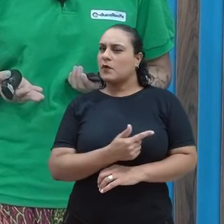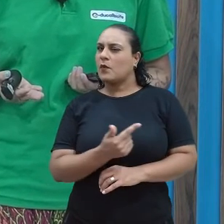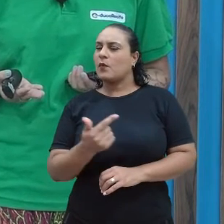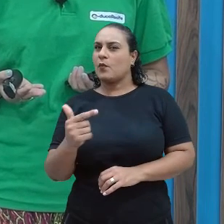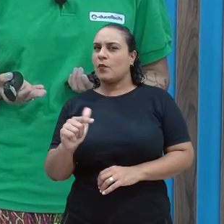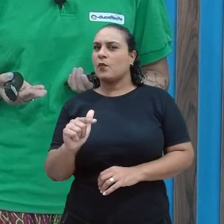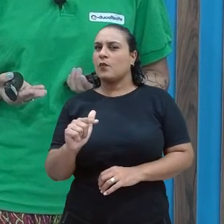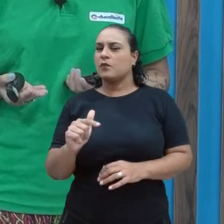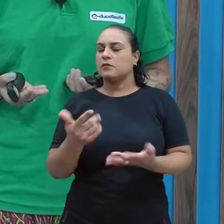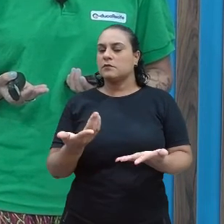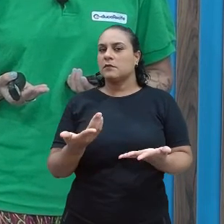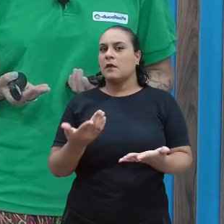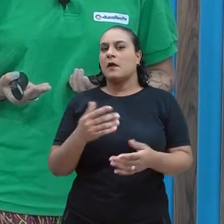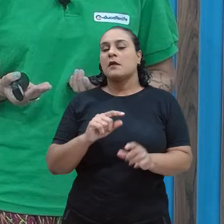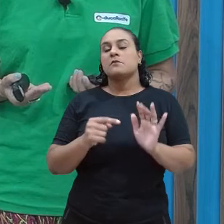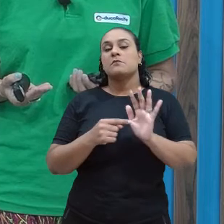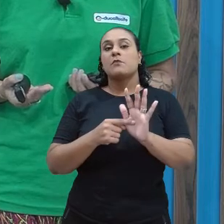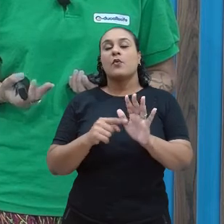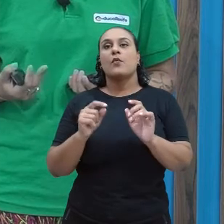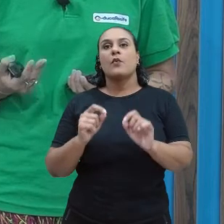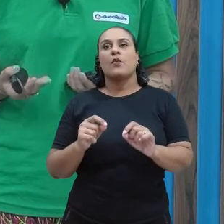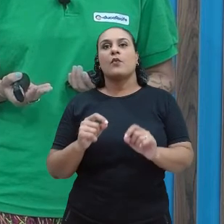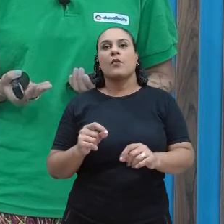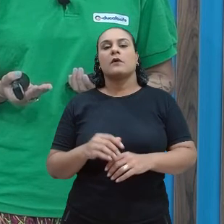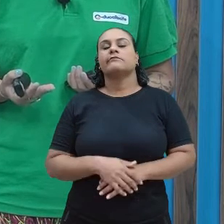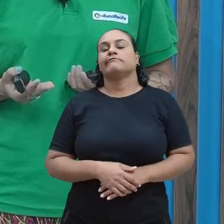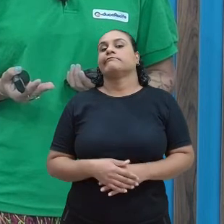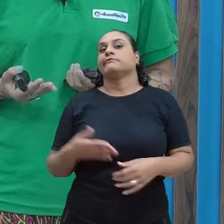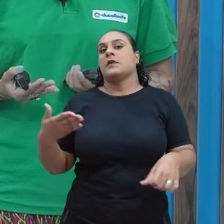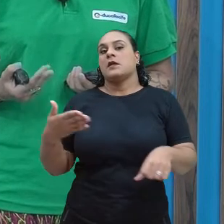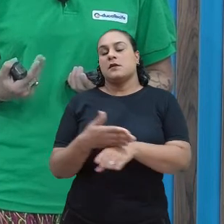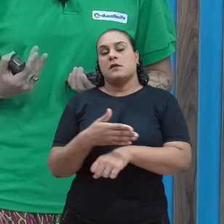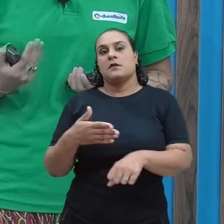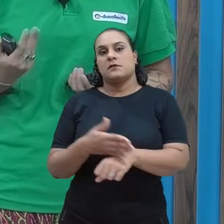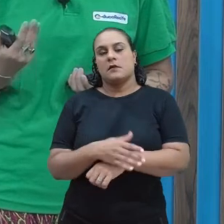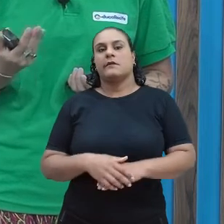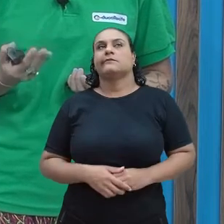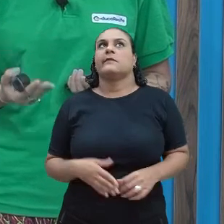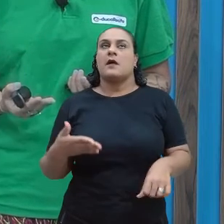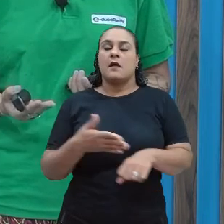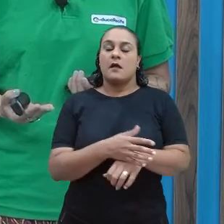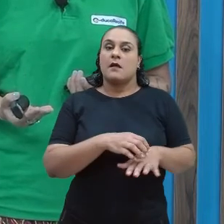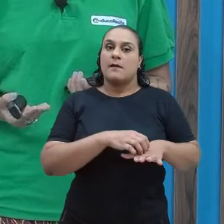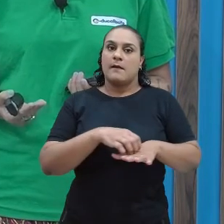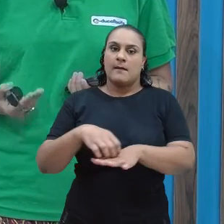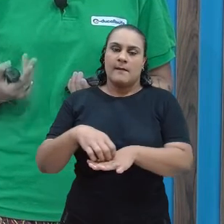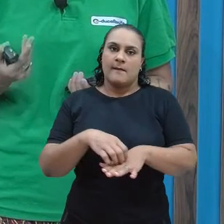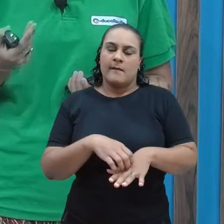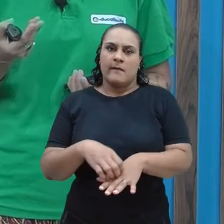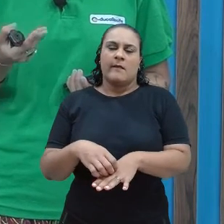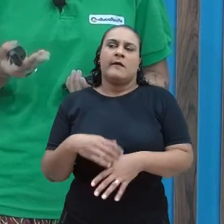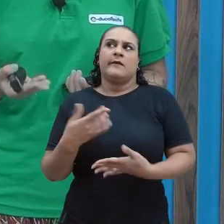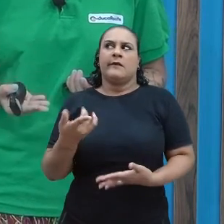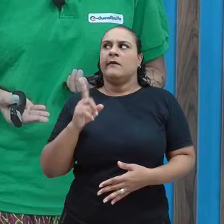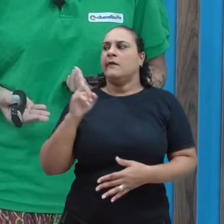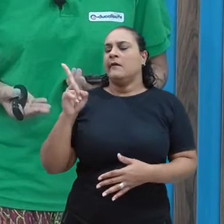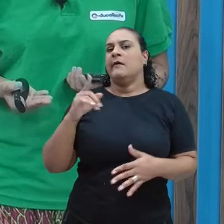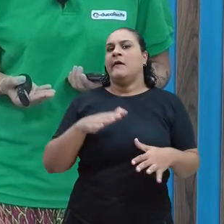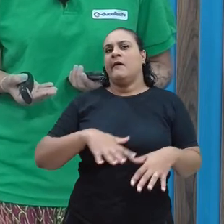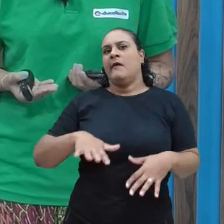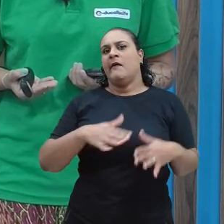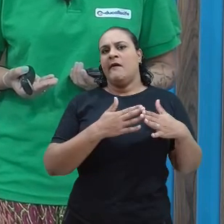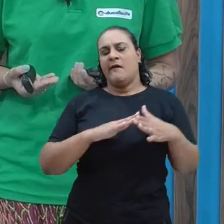pode colocar aqui, que é a questão de acesso, né? Acesso a meio de transporte, você nas áreas periféricas tem